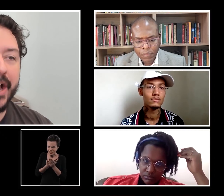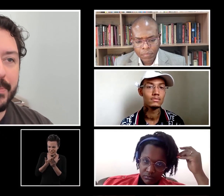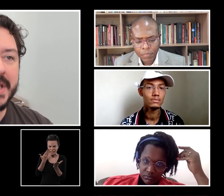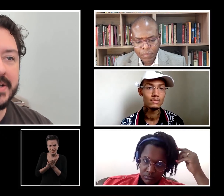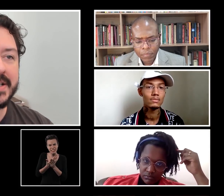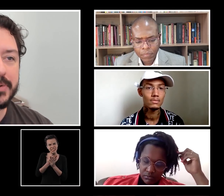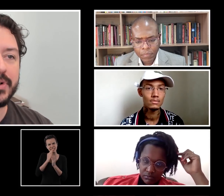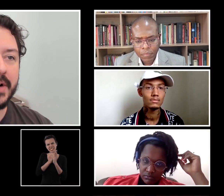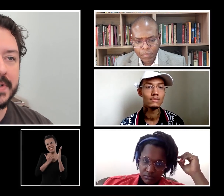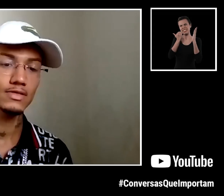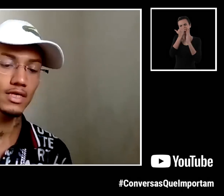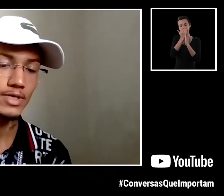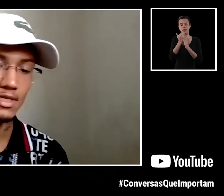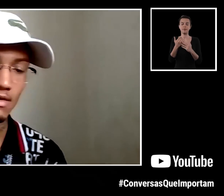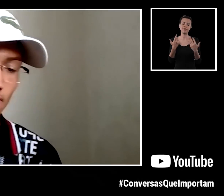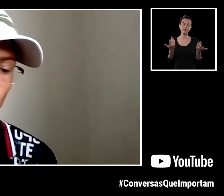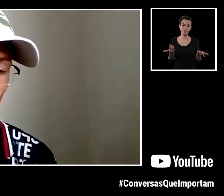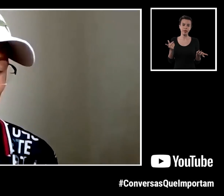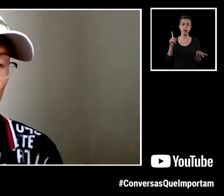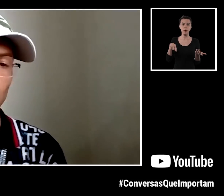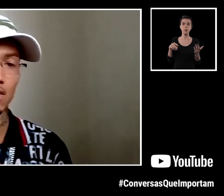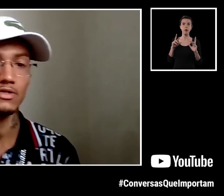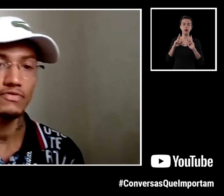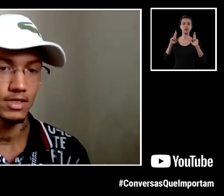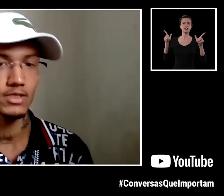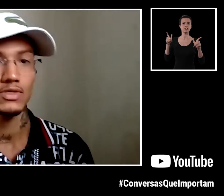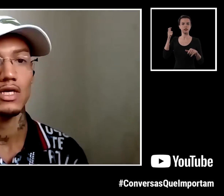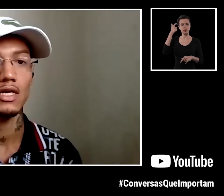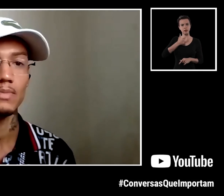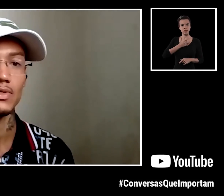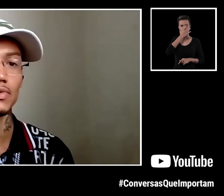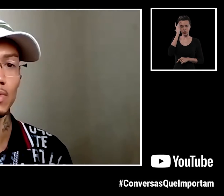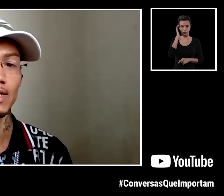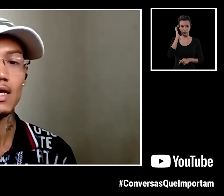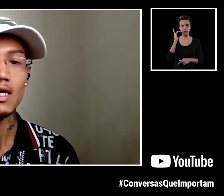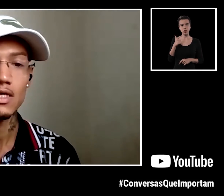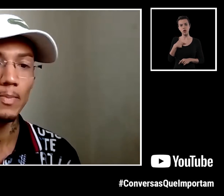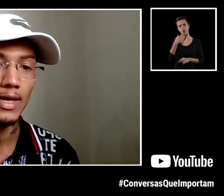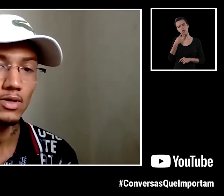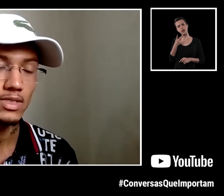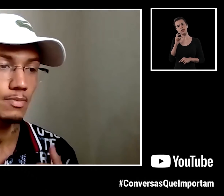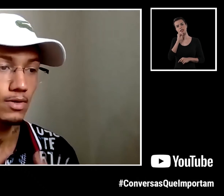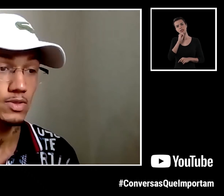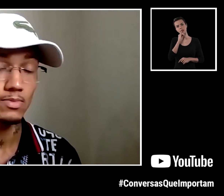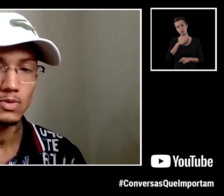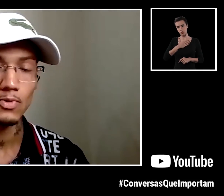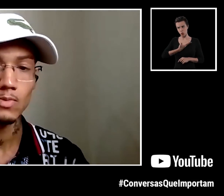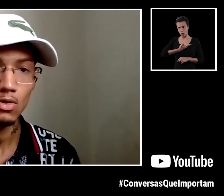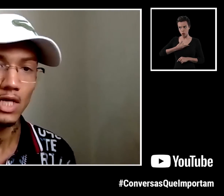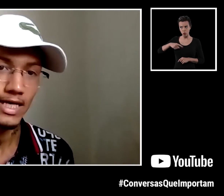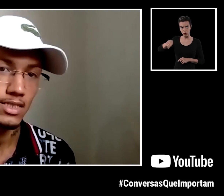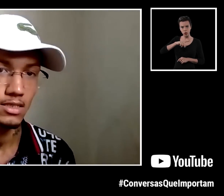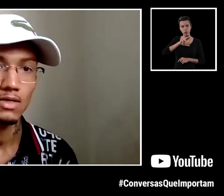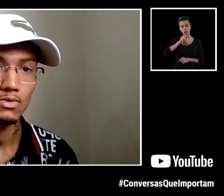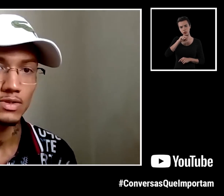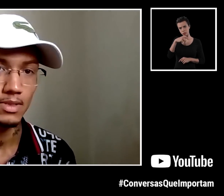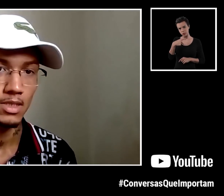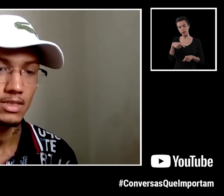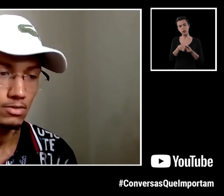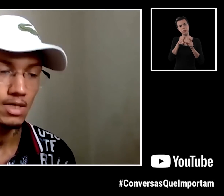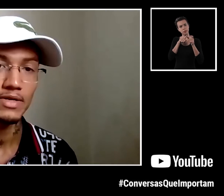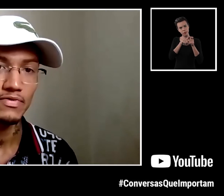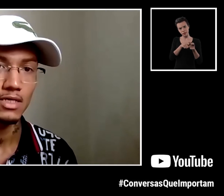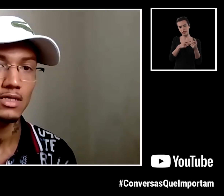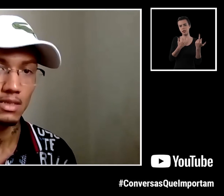tem que ser realmente excepcional. Sempre teve alguma coisa que diferenciou aquela pessoa, né, e eu pego, assim, pelos meus próprios colegas ali na